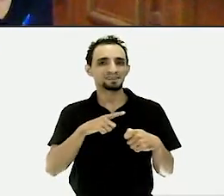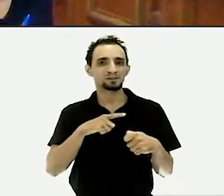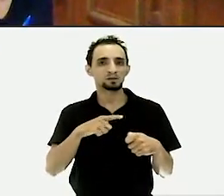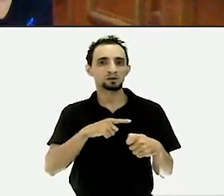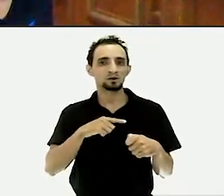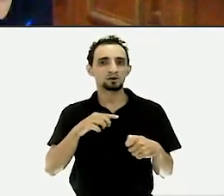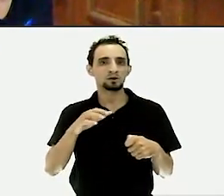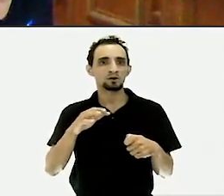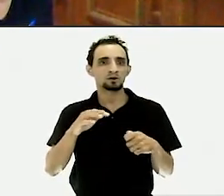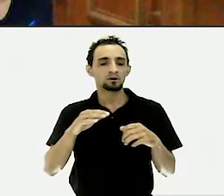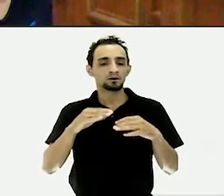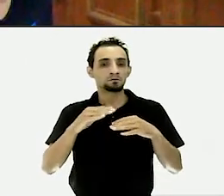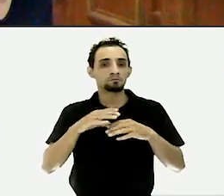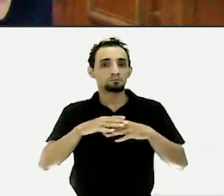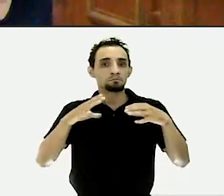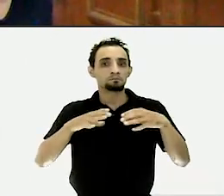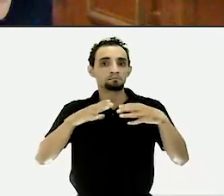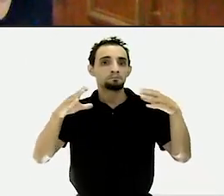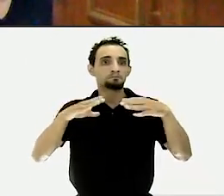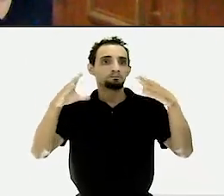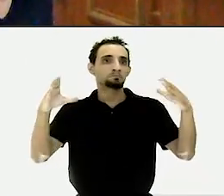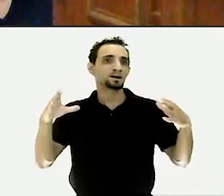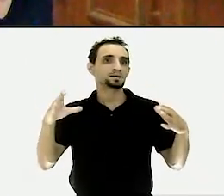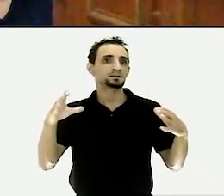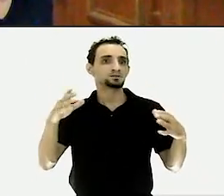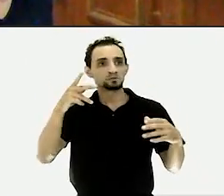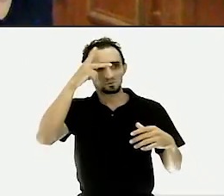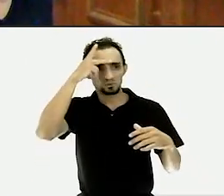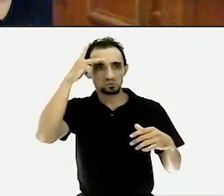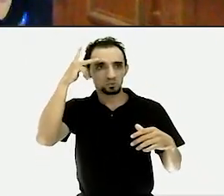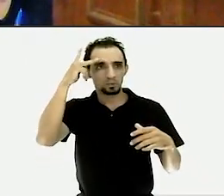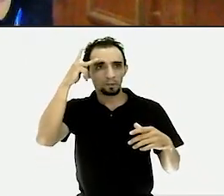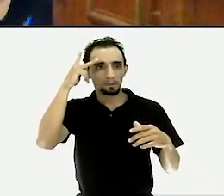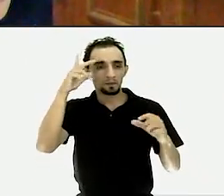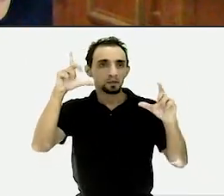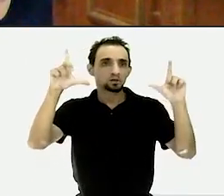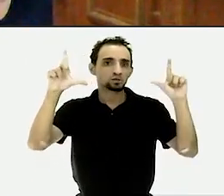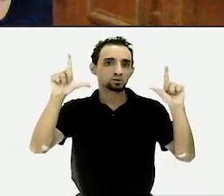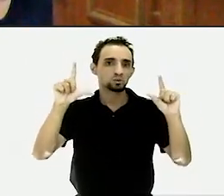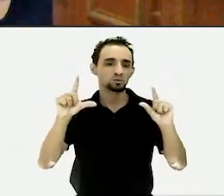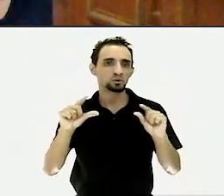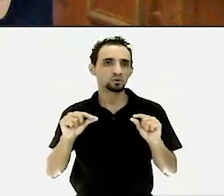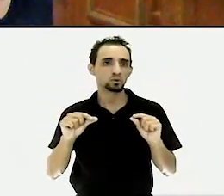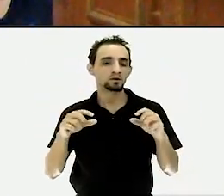parceria público-privada e vocês conseguirem, né, a prefeitura monta um projeto